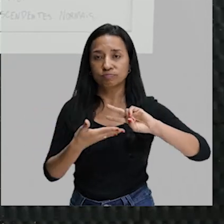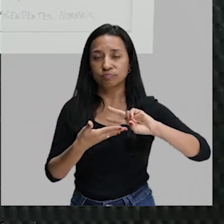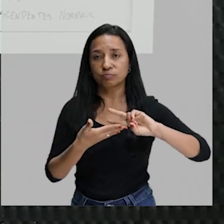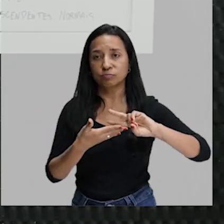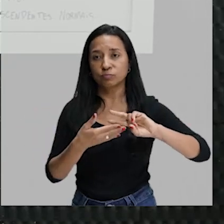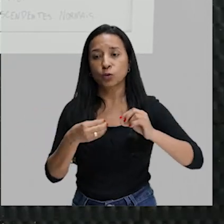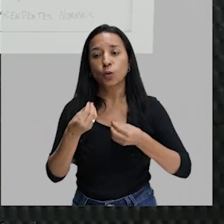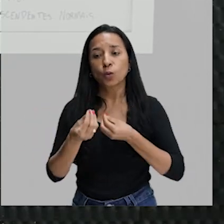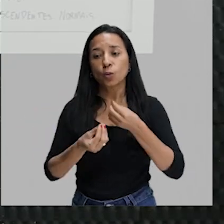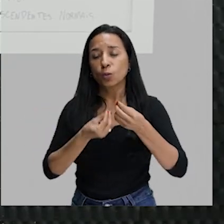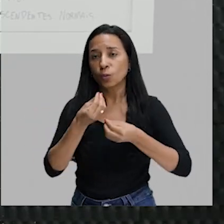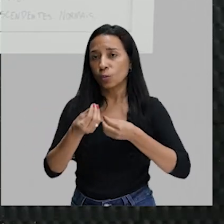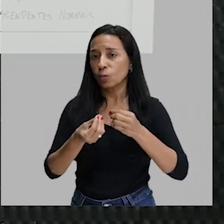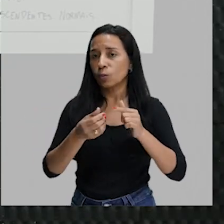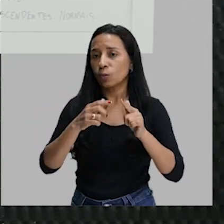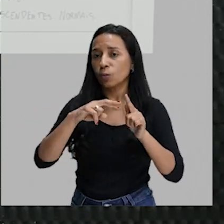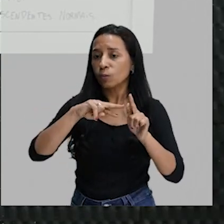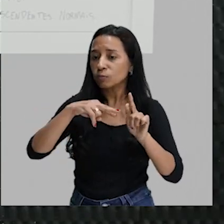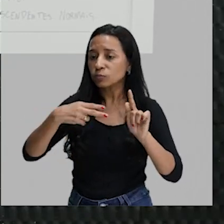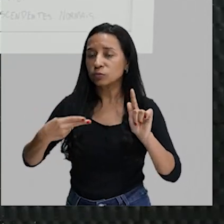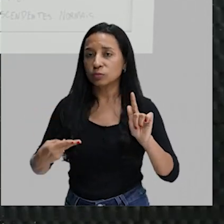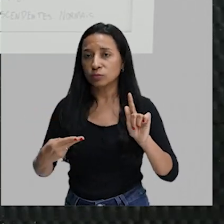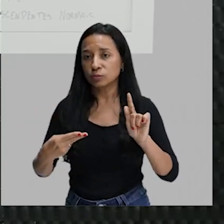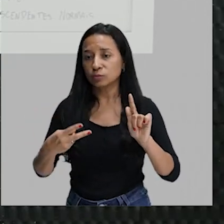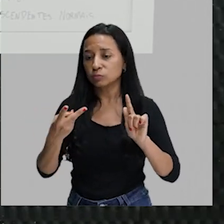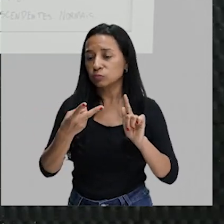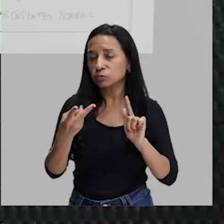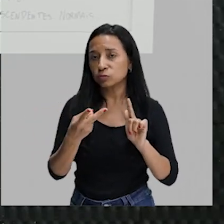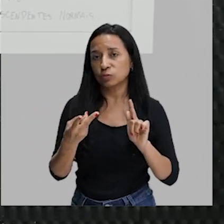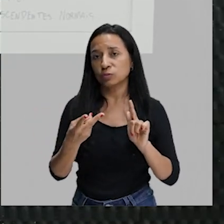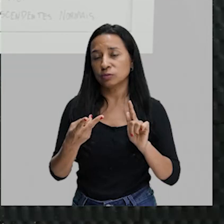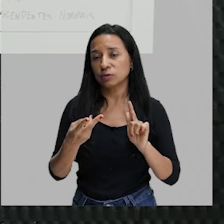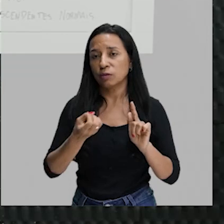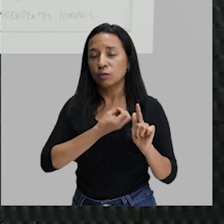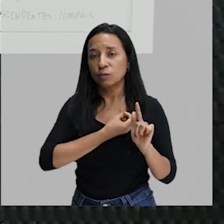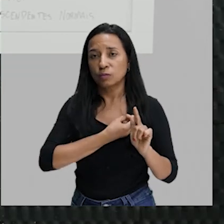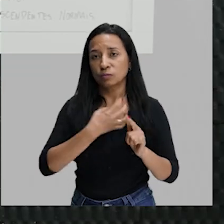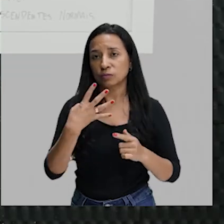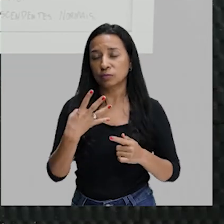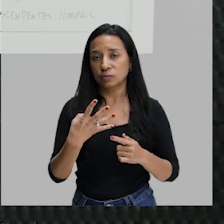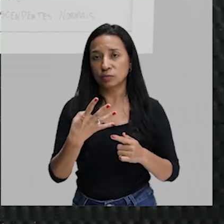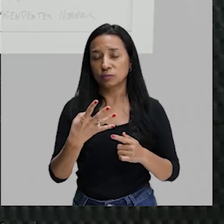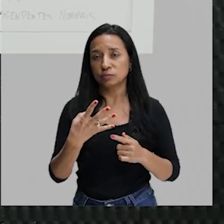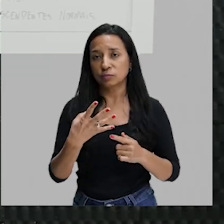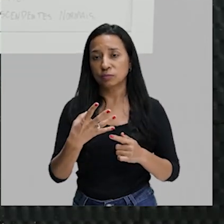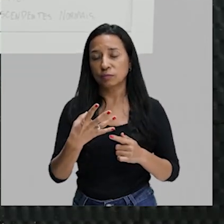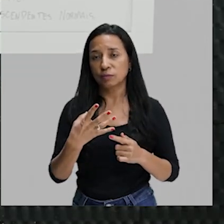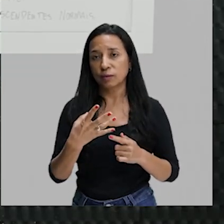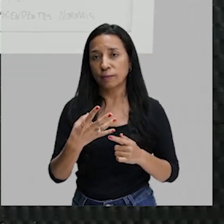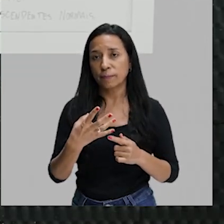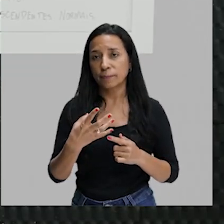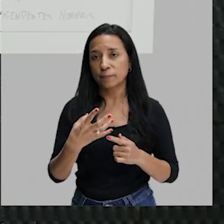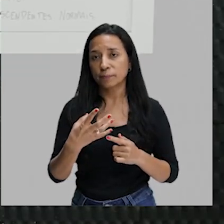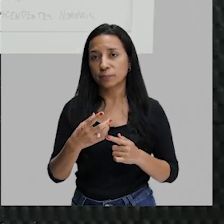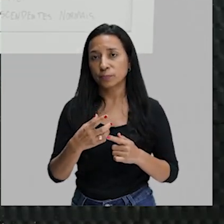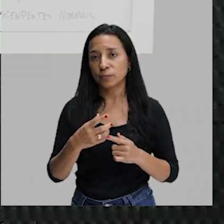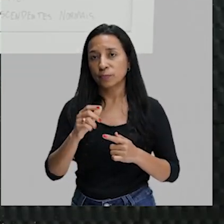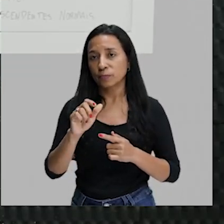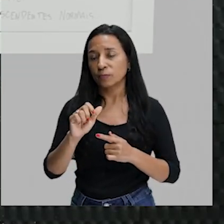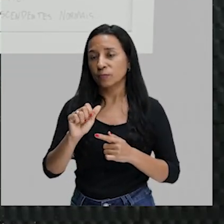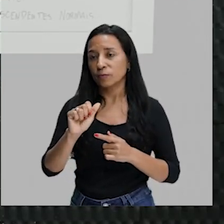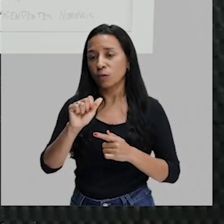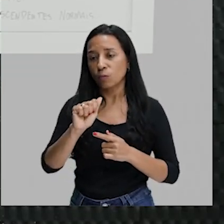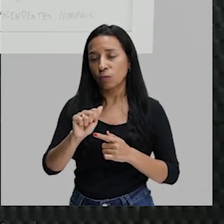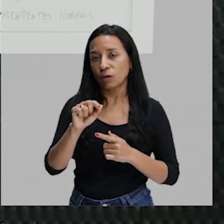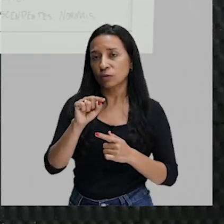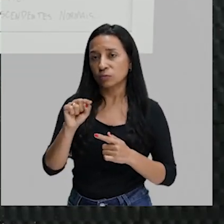Como é o genótipo desses dois aqui? O número 4, eu vou colocar que ele é um A e um traço. E o